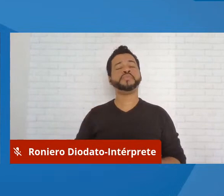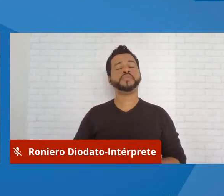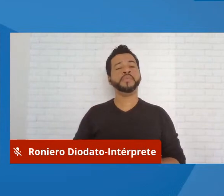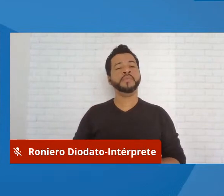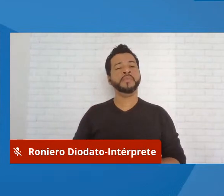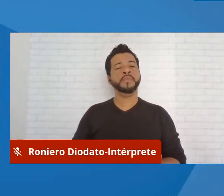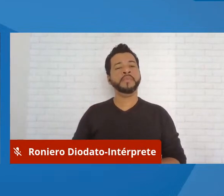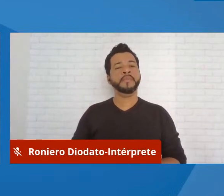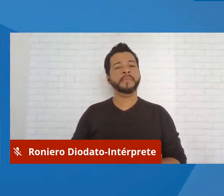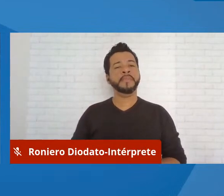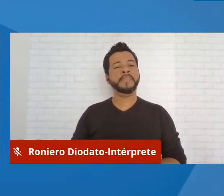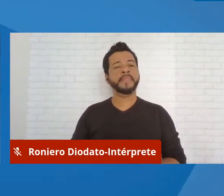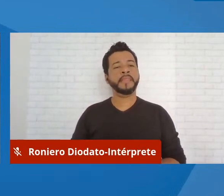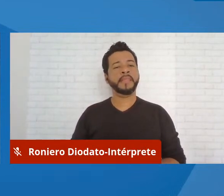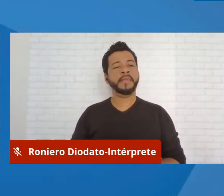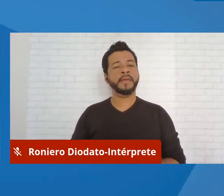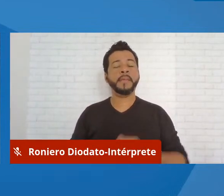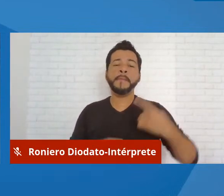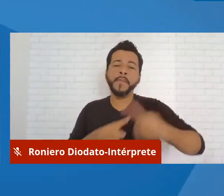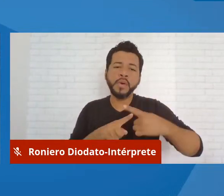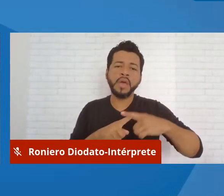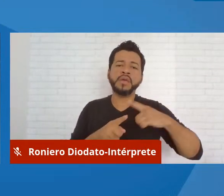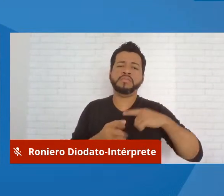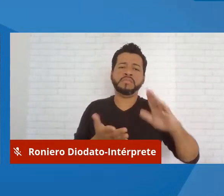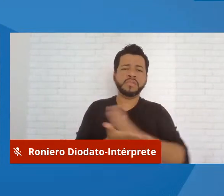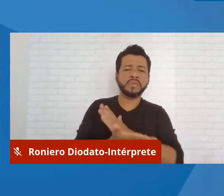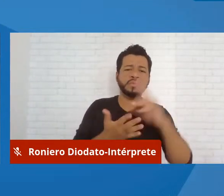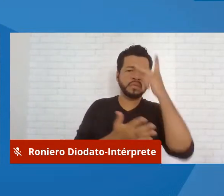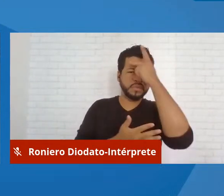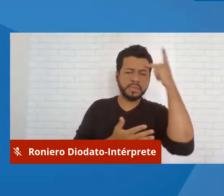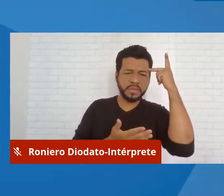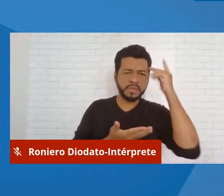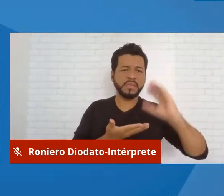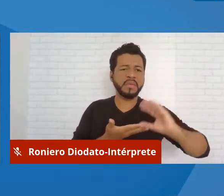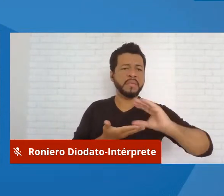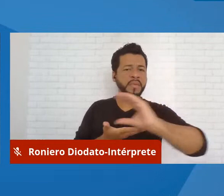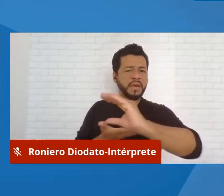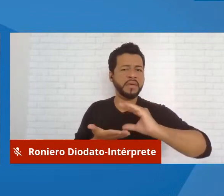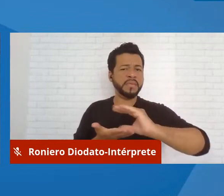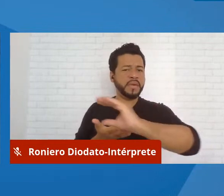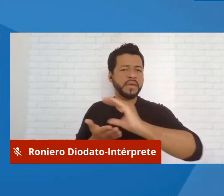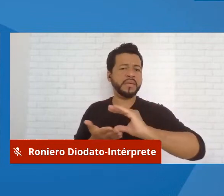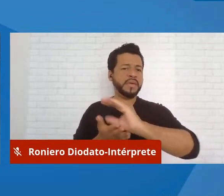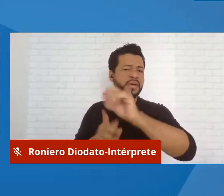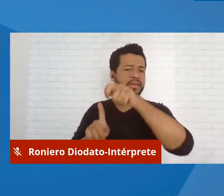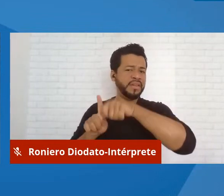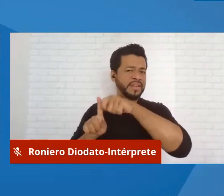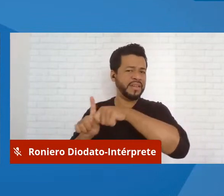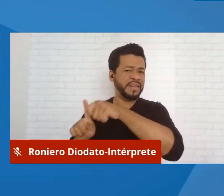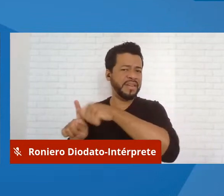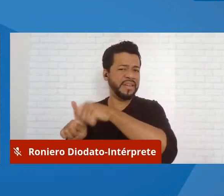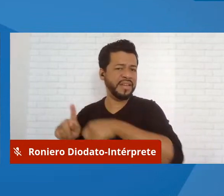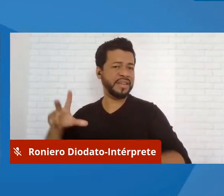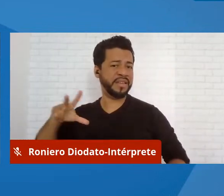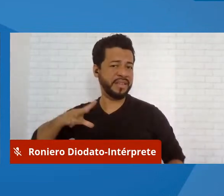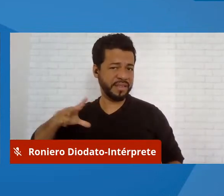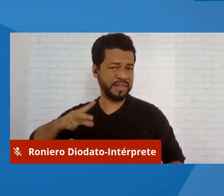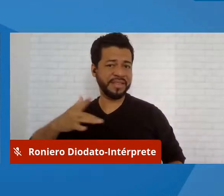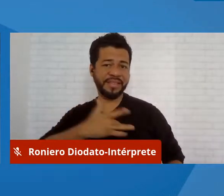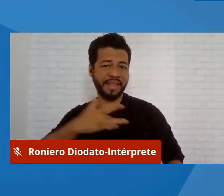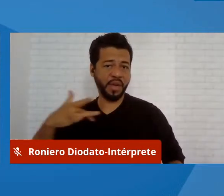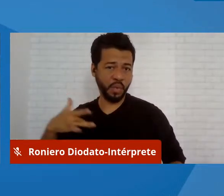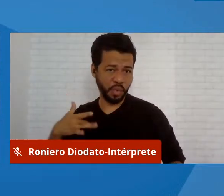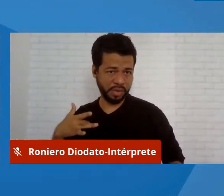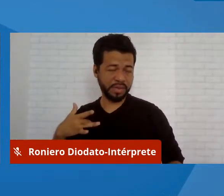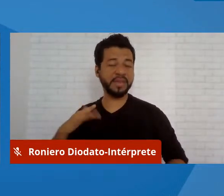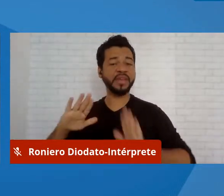pagando anuidades, mensalidades de planos privados de saúde. As escolas privadas estão em crise, porque uma